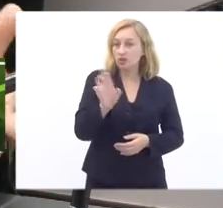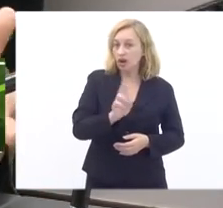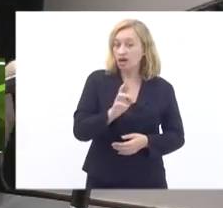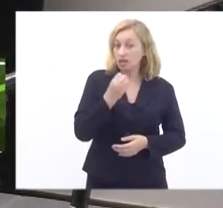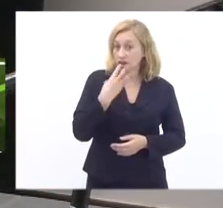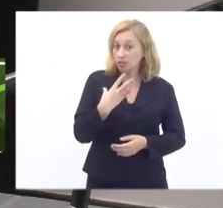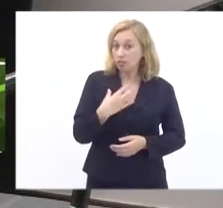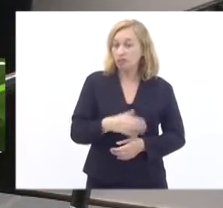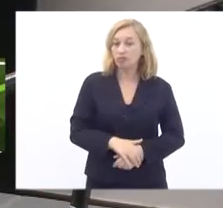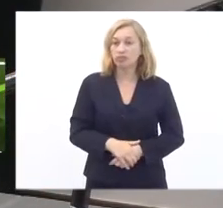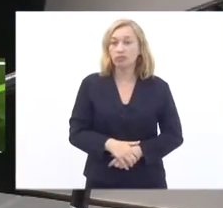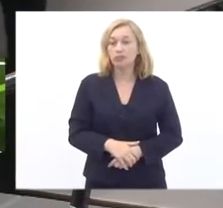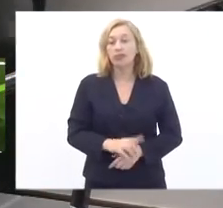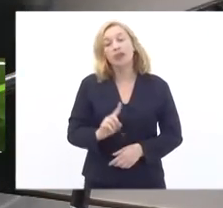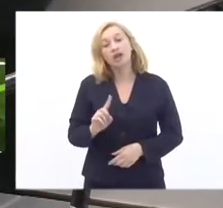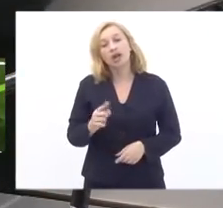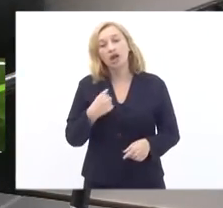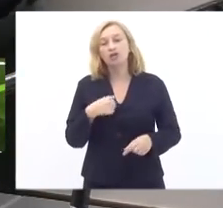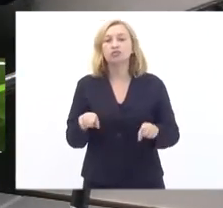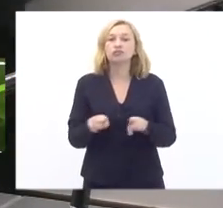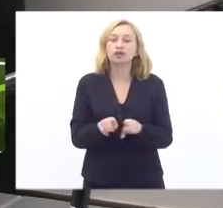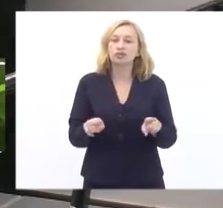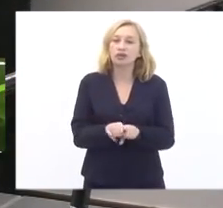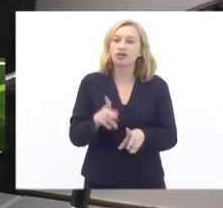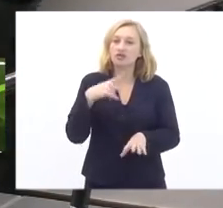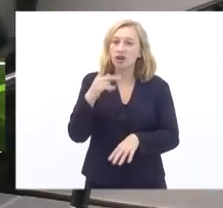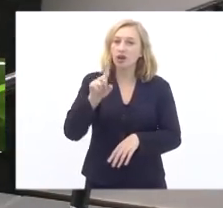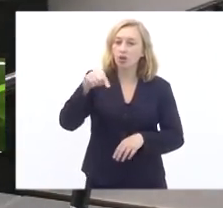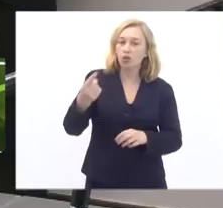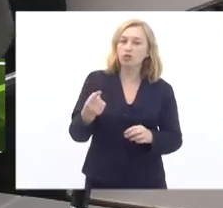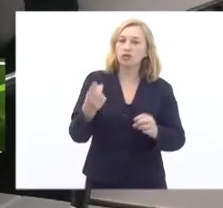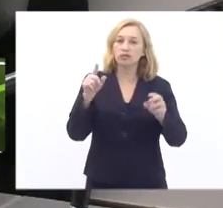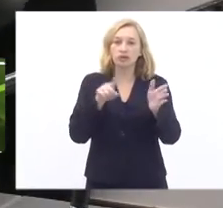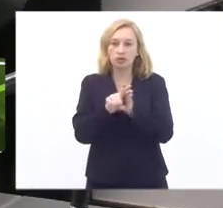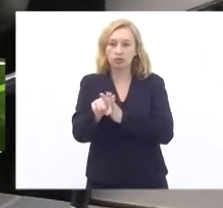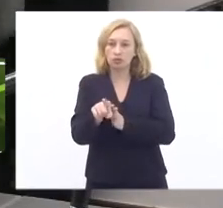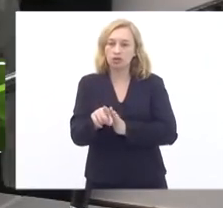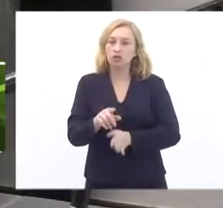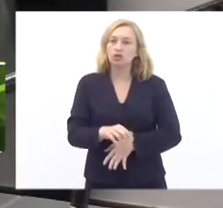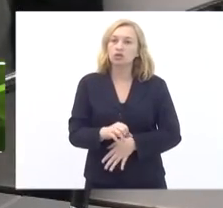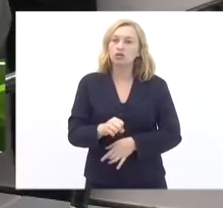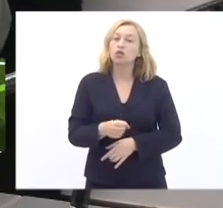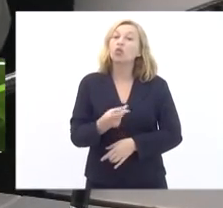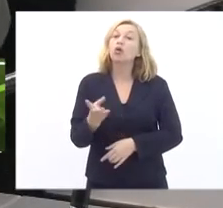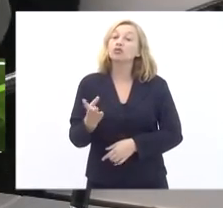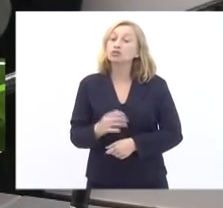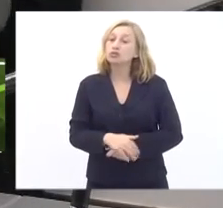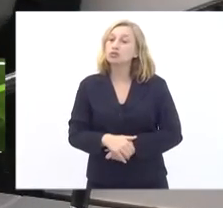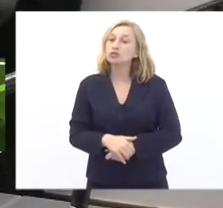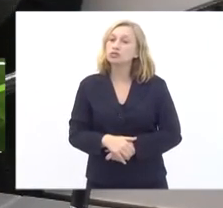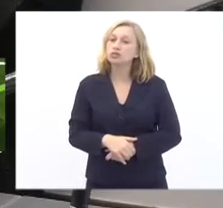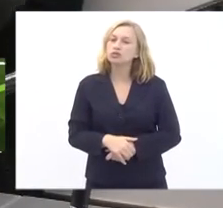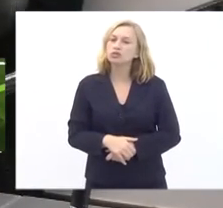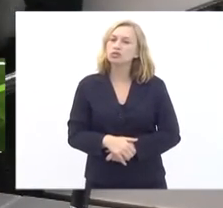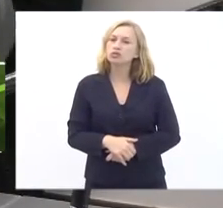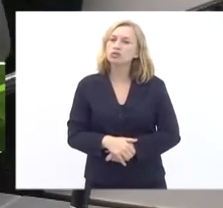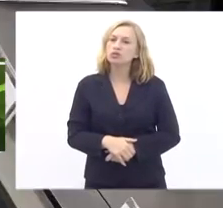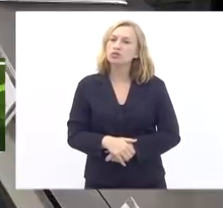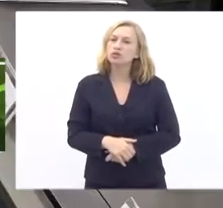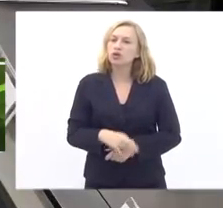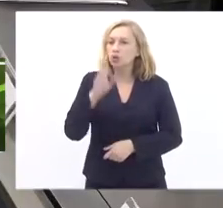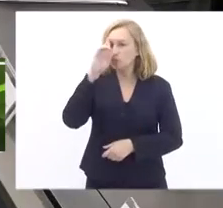né? Aí eu também adiciono uma outra pergunta. Quanto o senhor